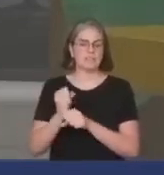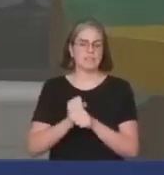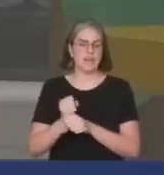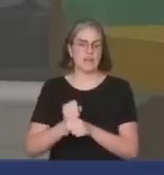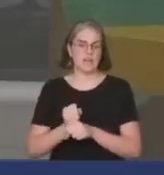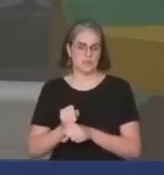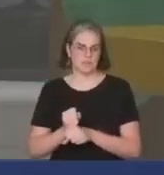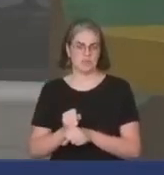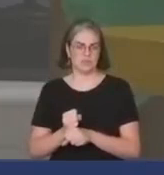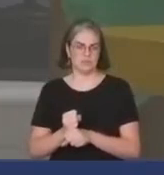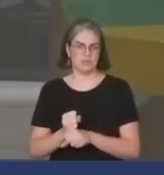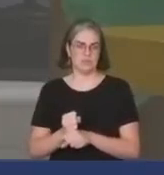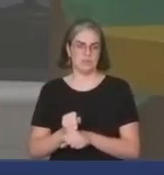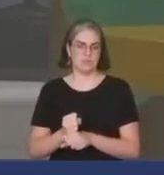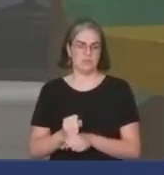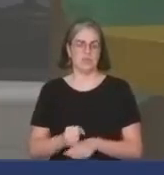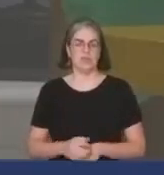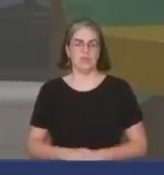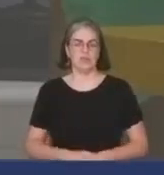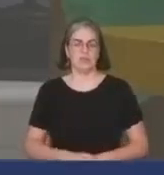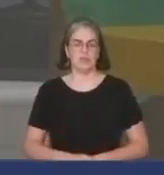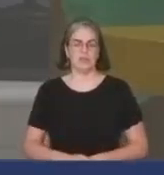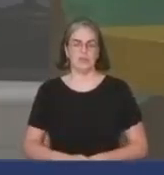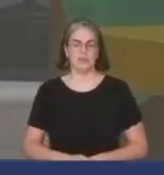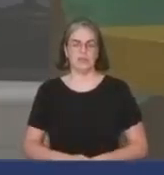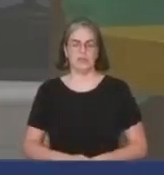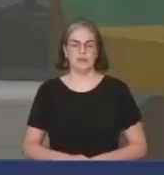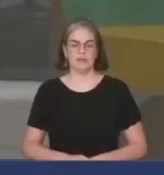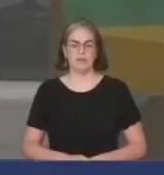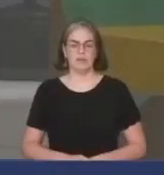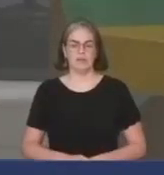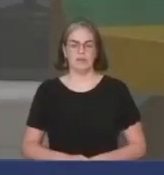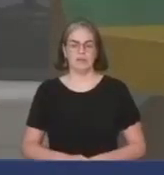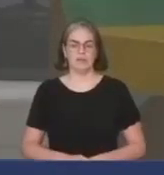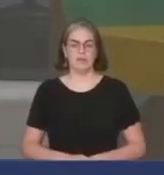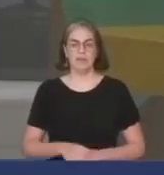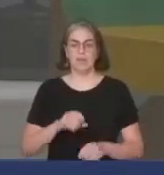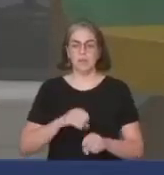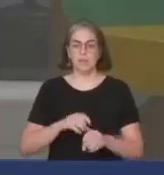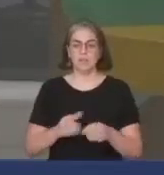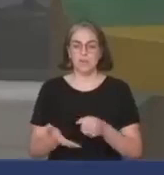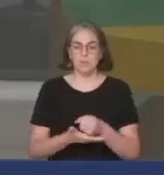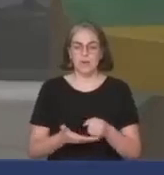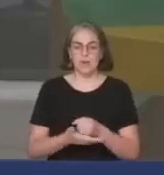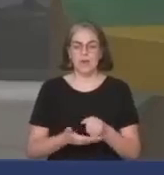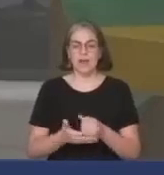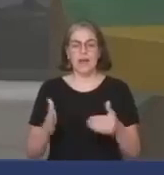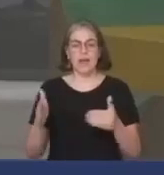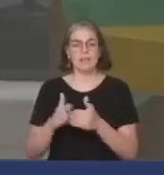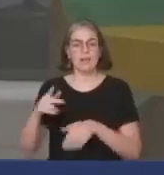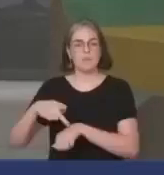educação pública, se aumentou bastante, desde o ensino da educação básica até o